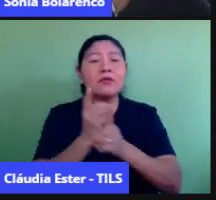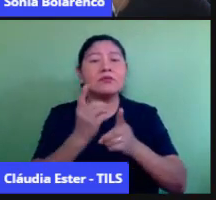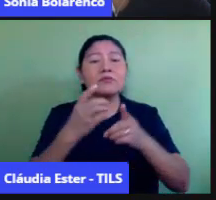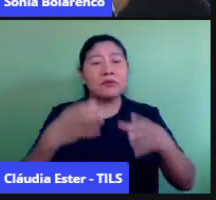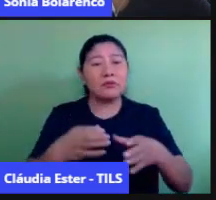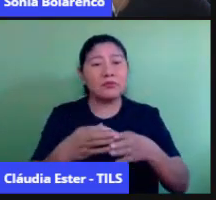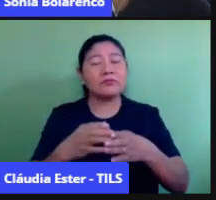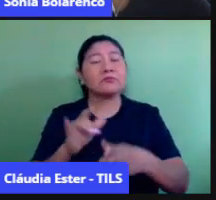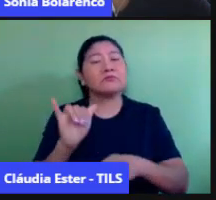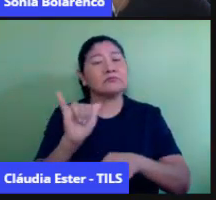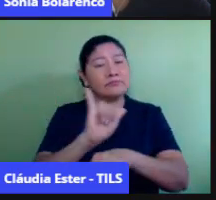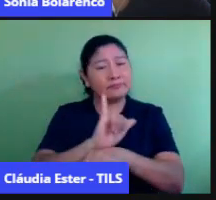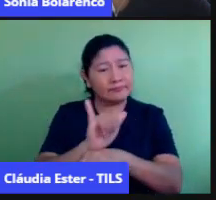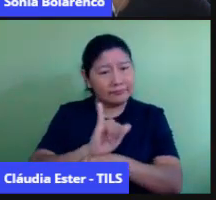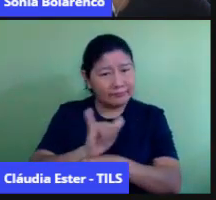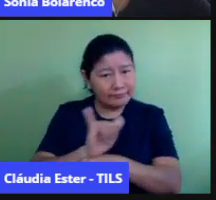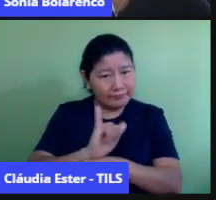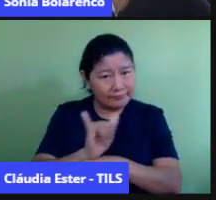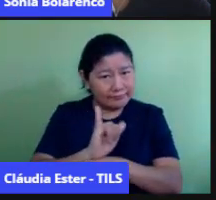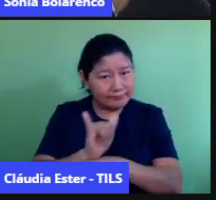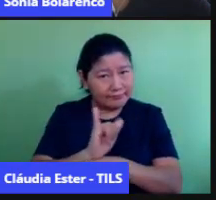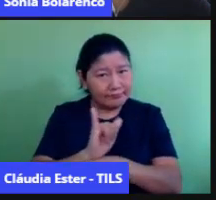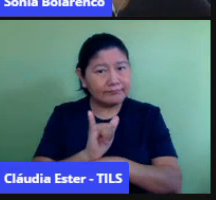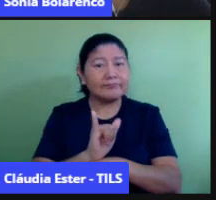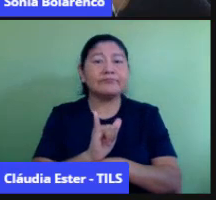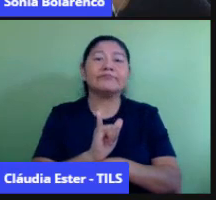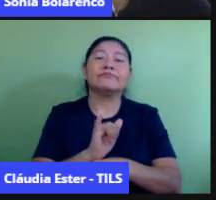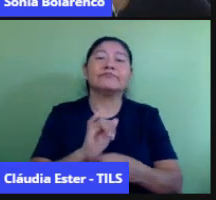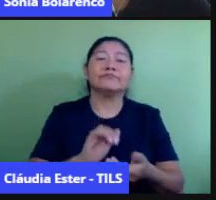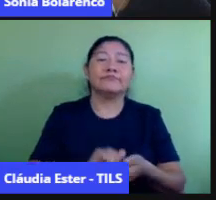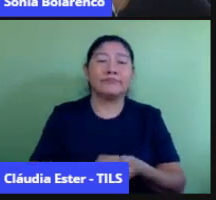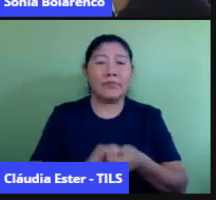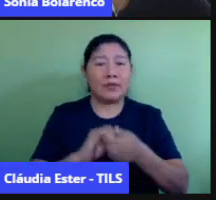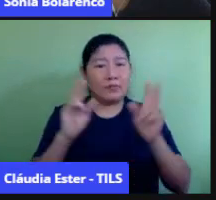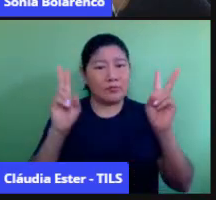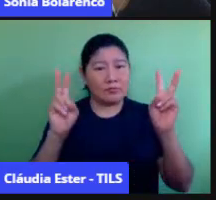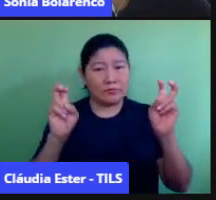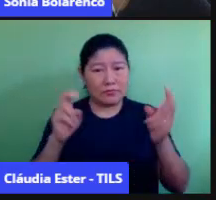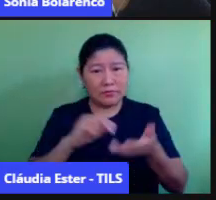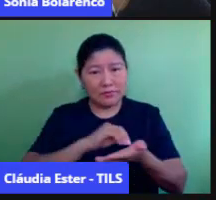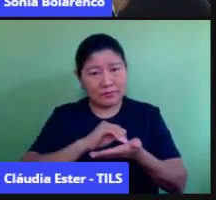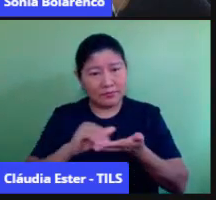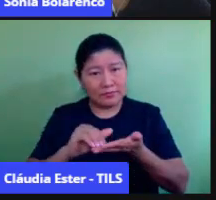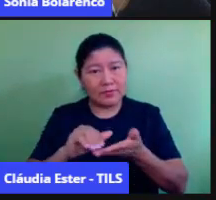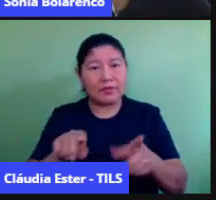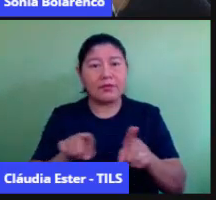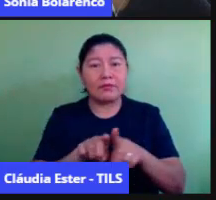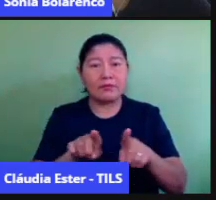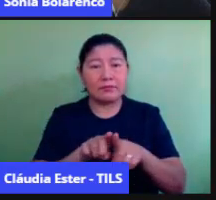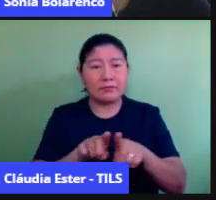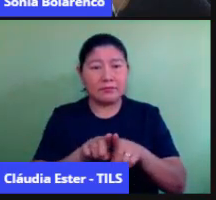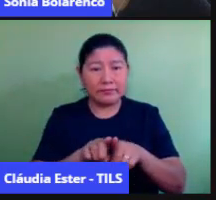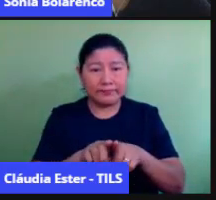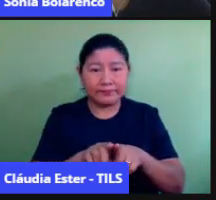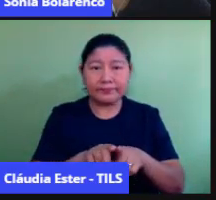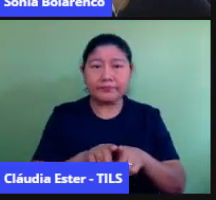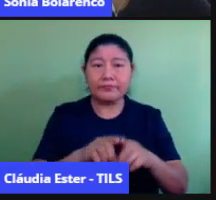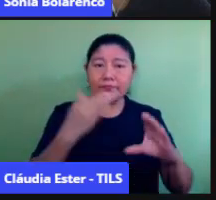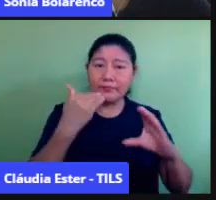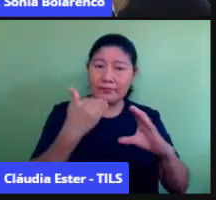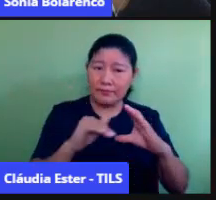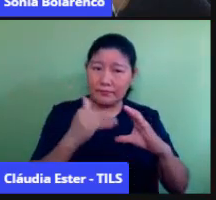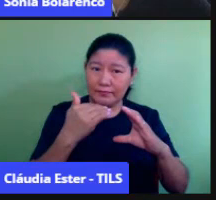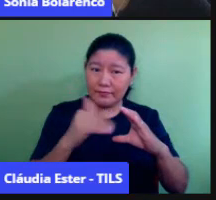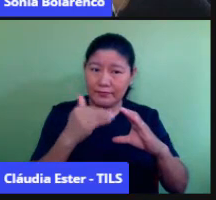do canal Reflexões Pedagógicas Online, no chat síncrono, né, de maneira assíncrona